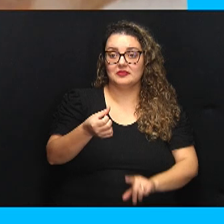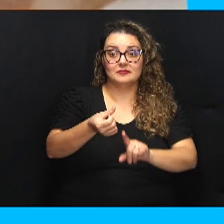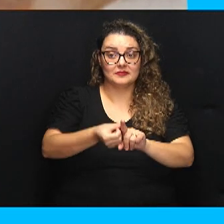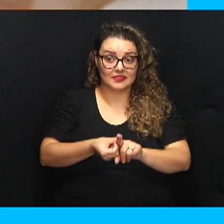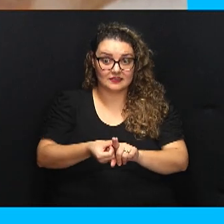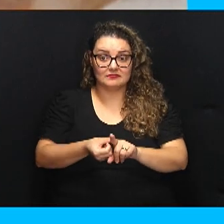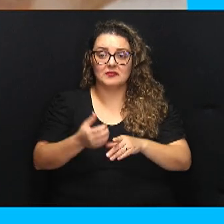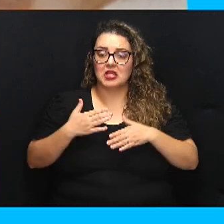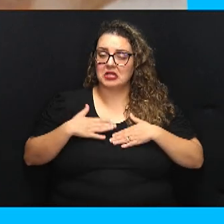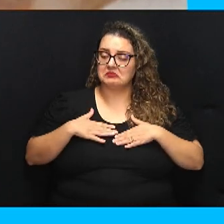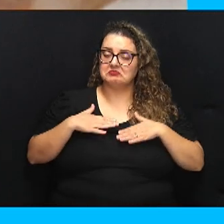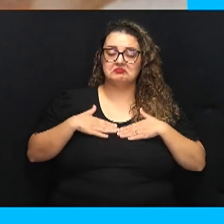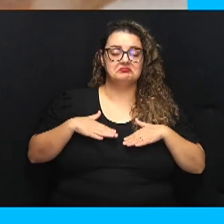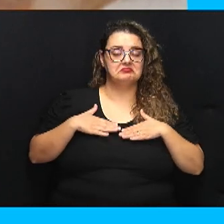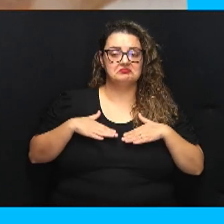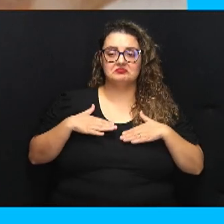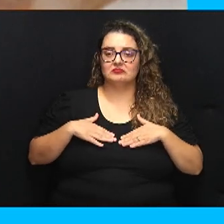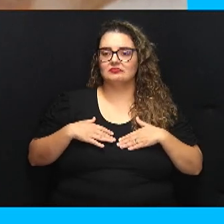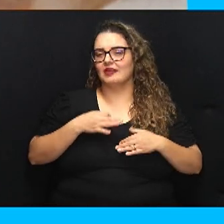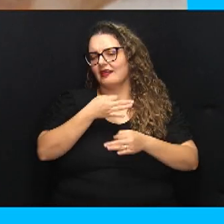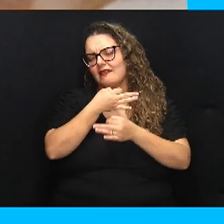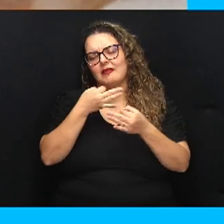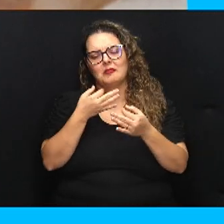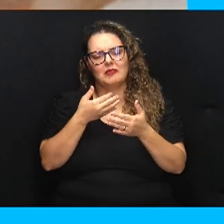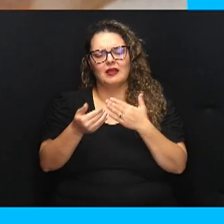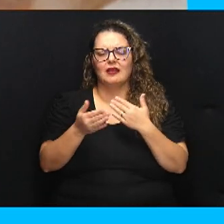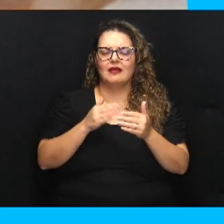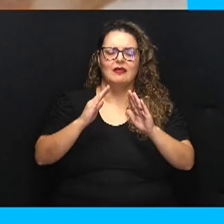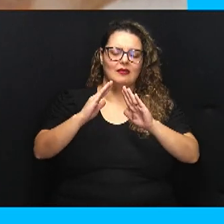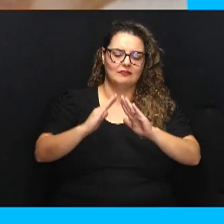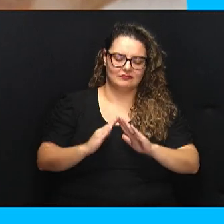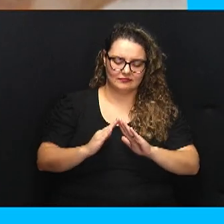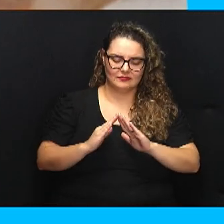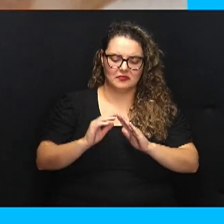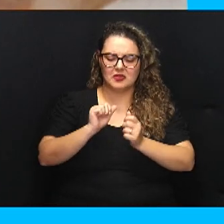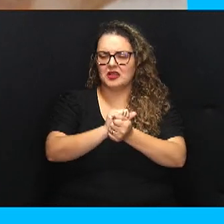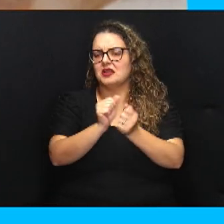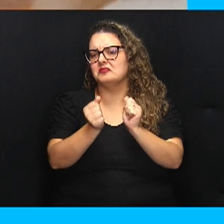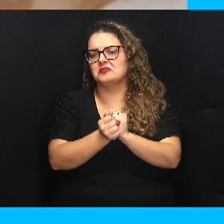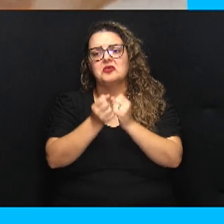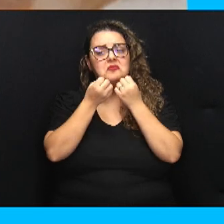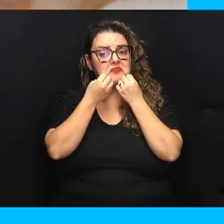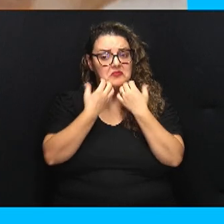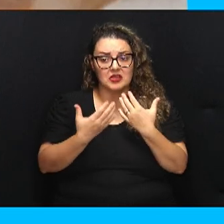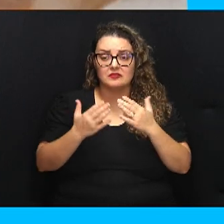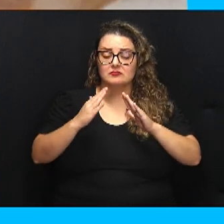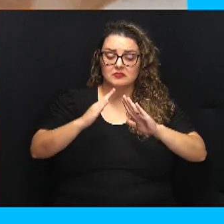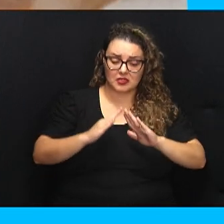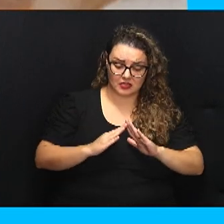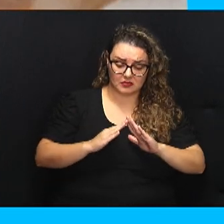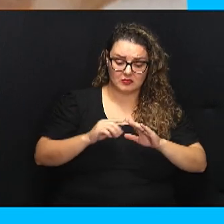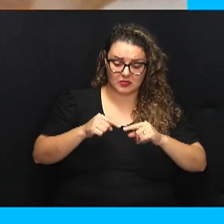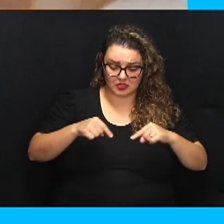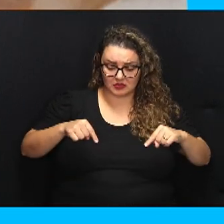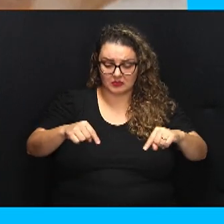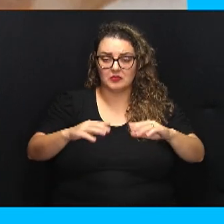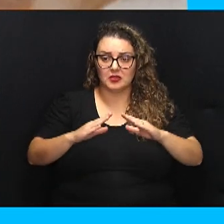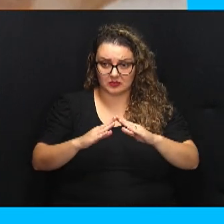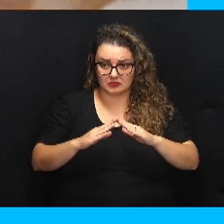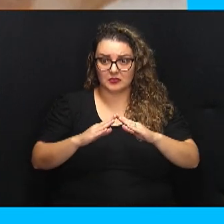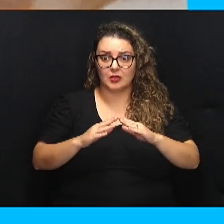temperamento dócil e é perfeito para qualquer lar. Ele se adapta bem tanto em casas com quintal quanto